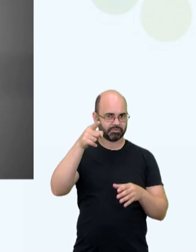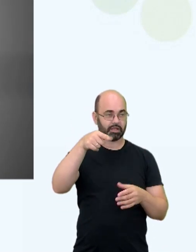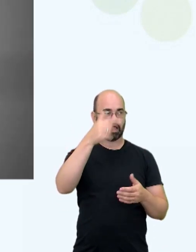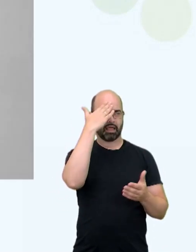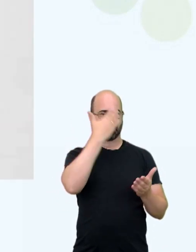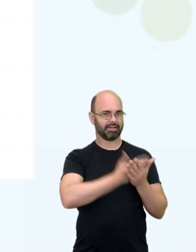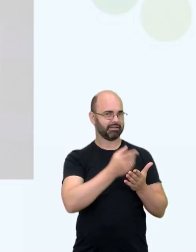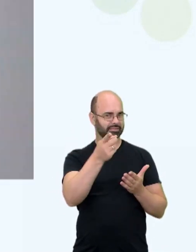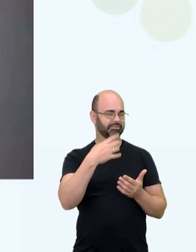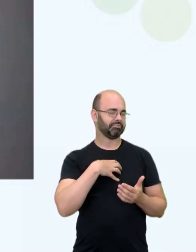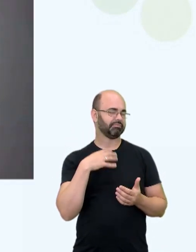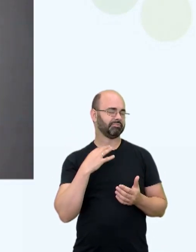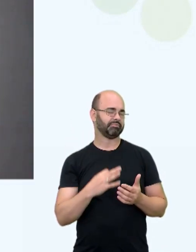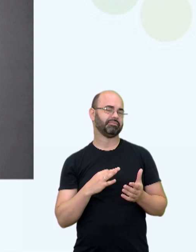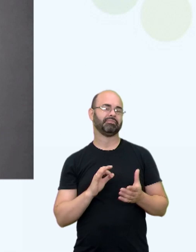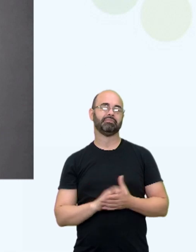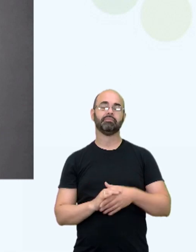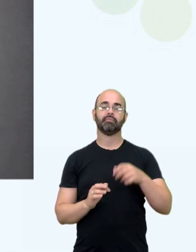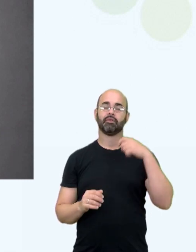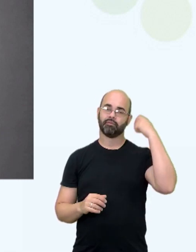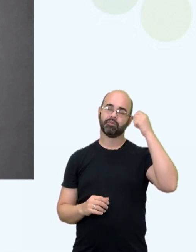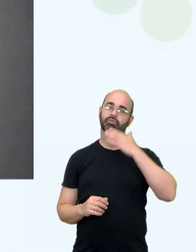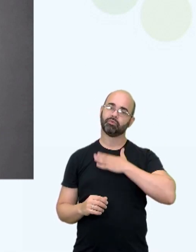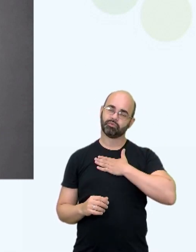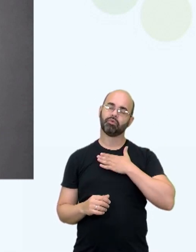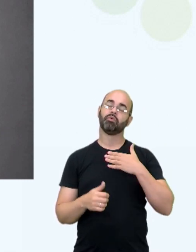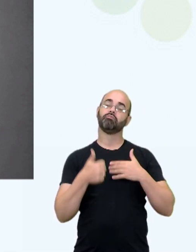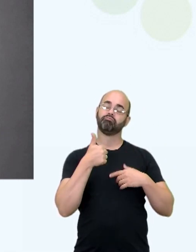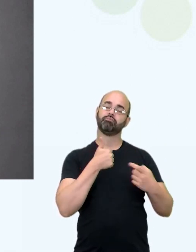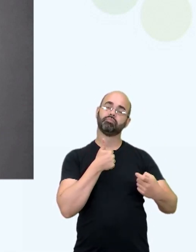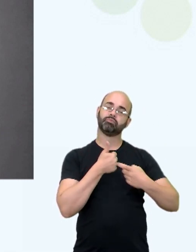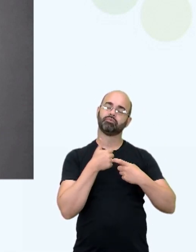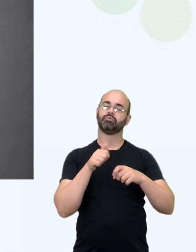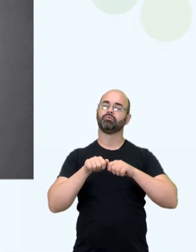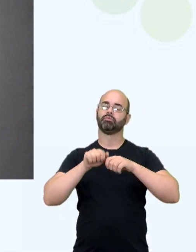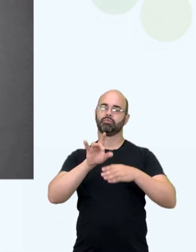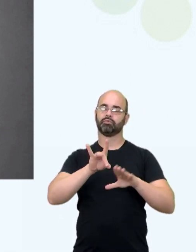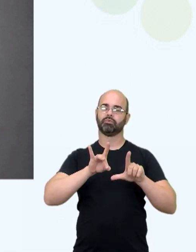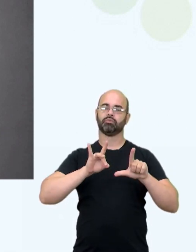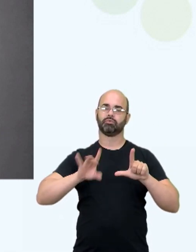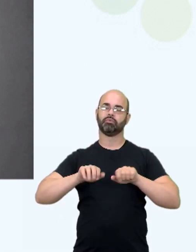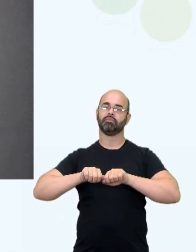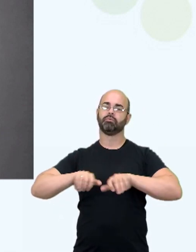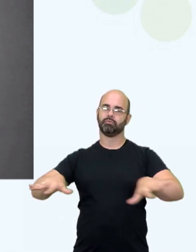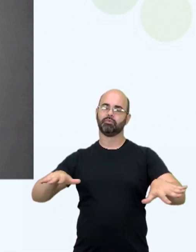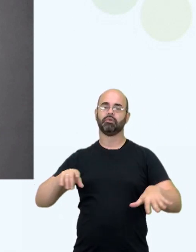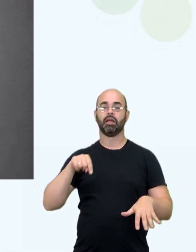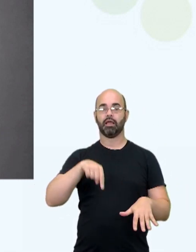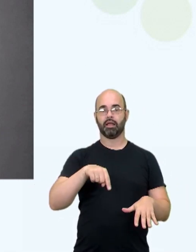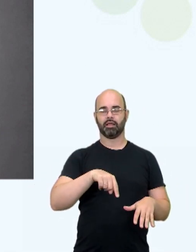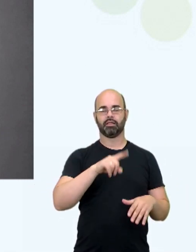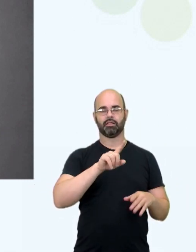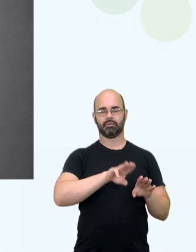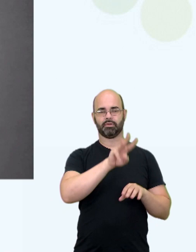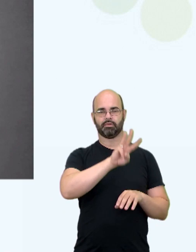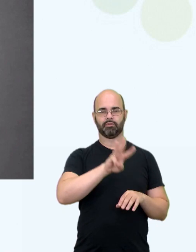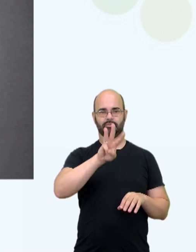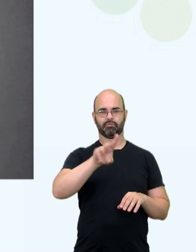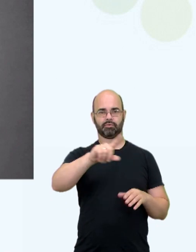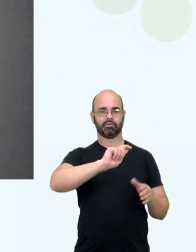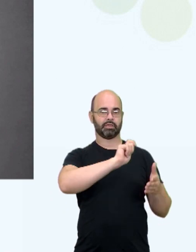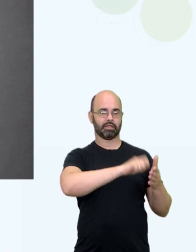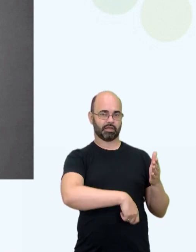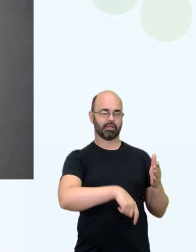Foi o que eu pensei. Gostou do vídeo? Então curta e compartilhe. Não deixe também de assinar nosso canal e nos ajudar a disseminar informação